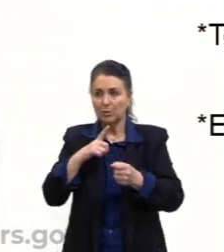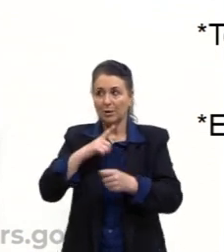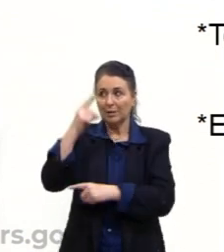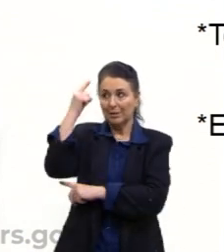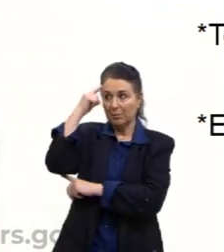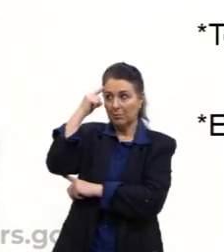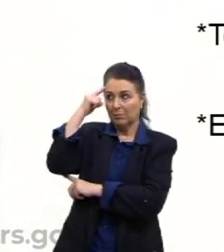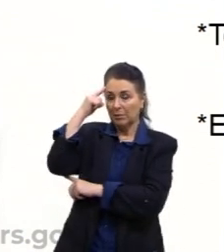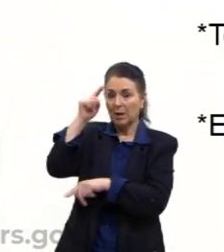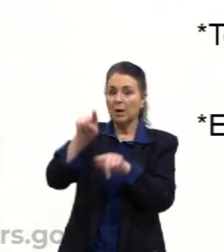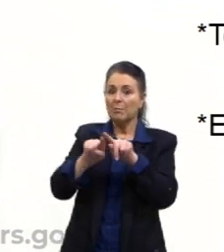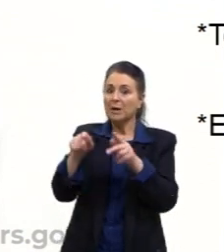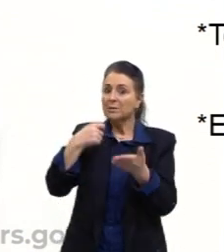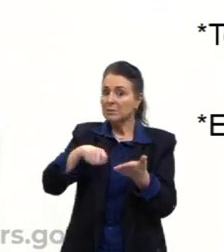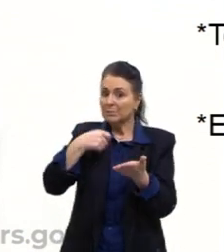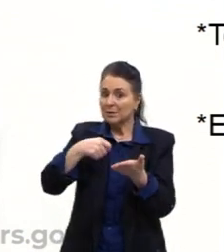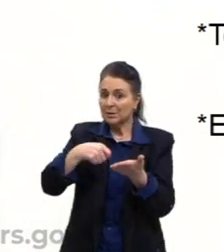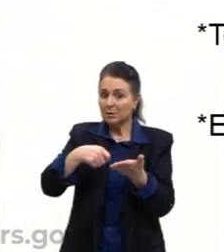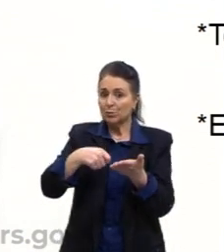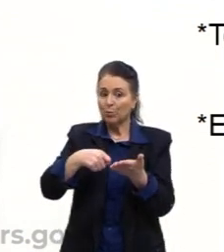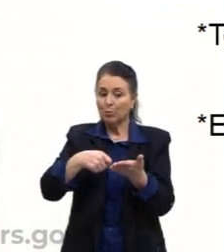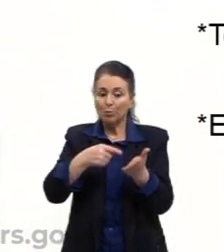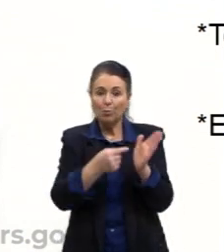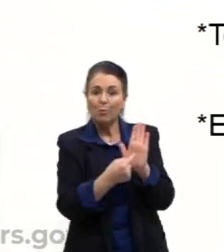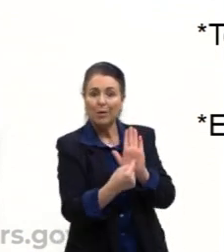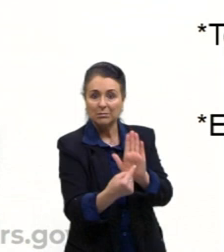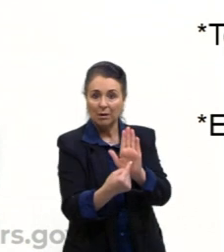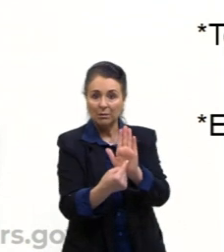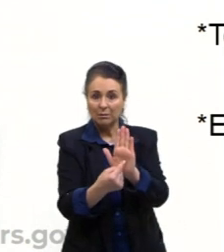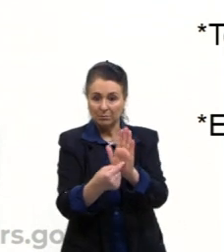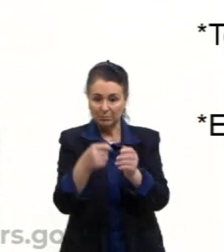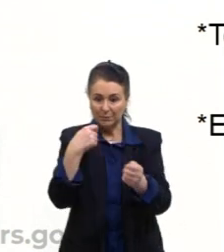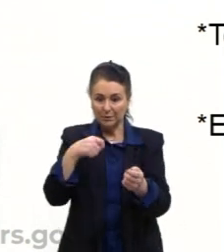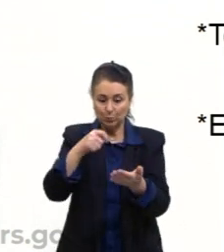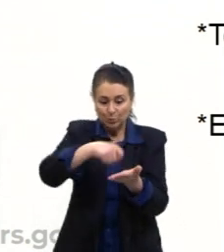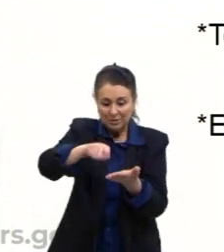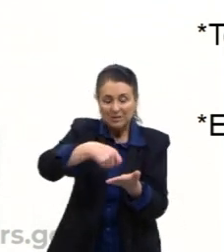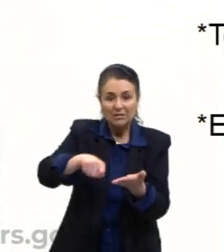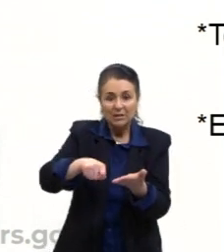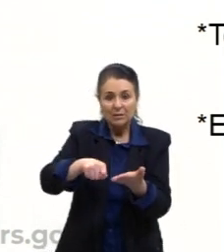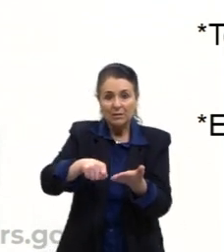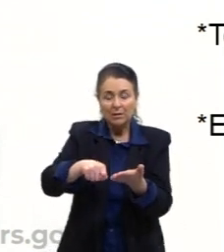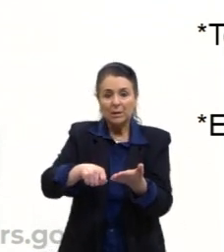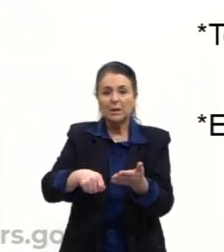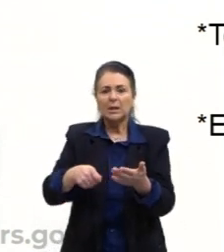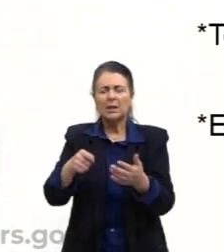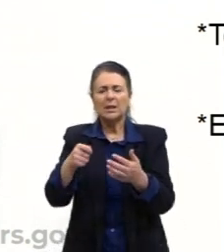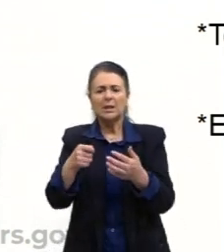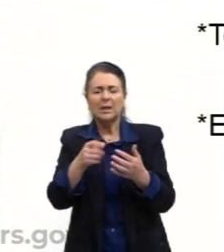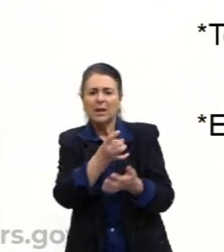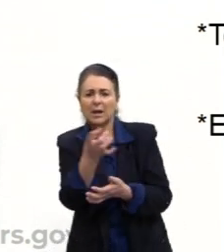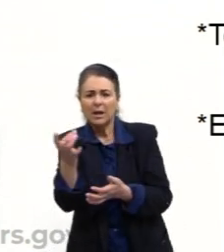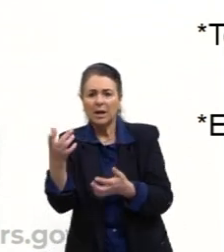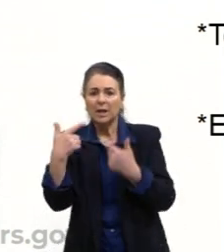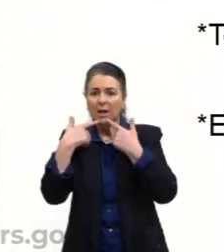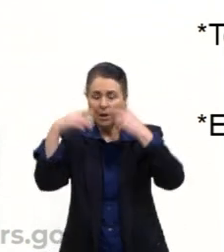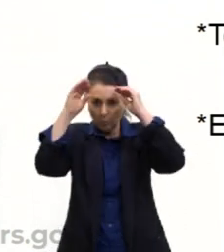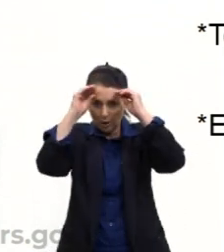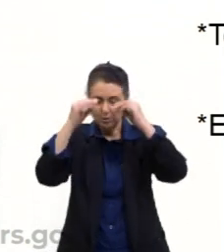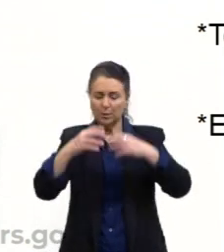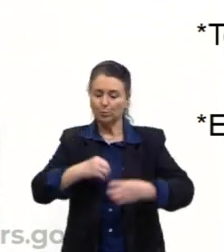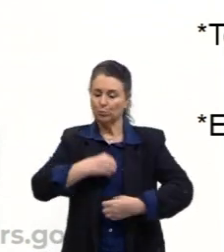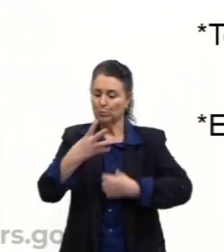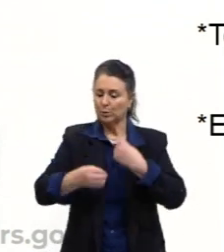minha mente mas eu preciso expressar ela preciso fazer a mediação disso né e cada linguagem da sua expressão própria né